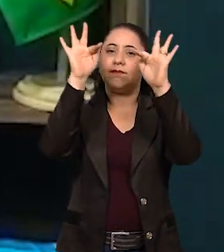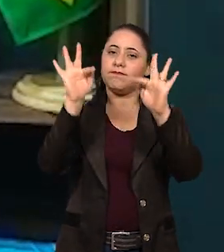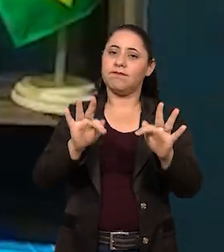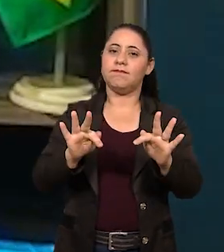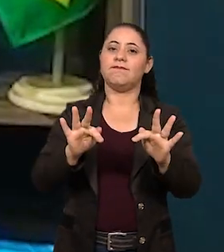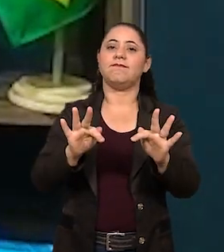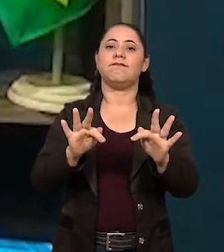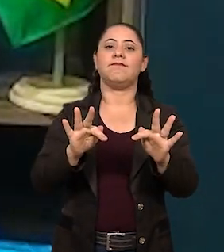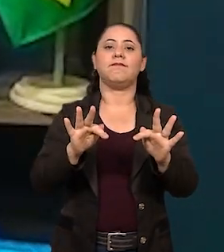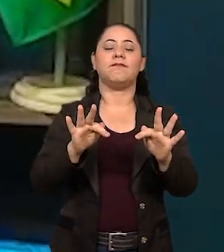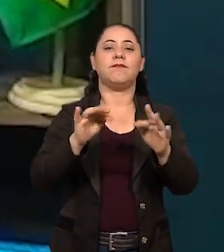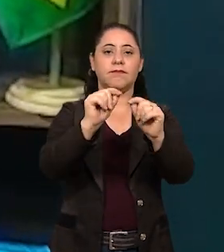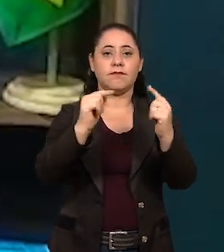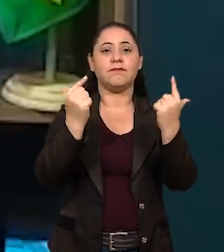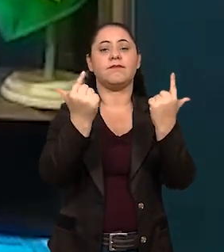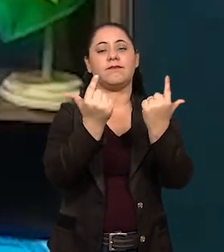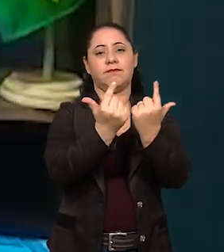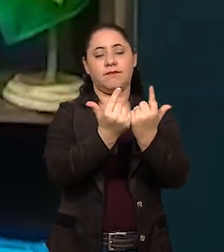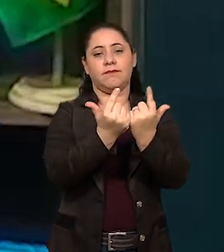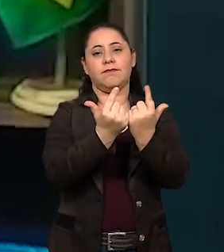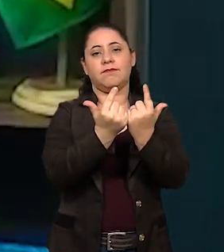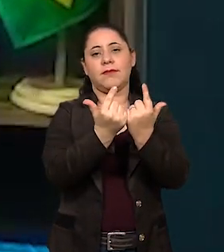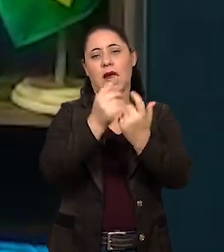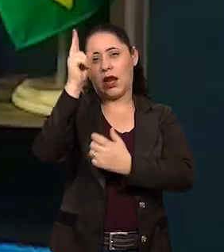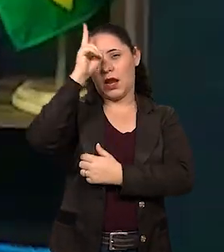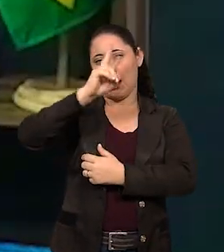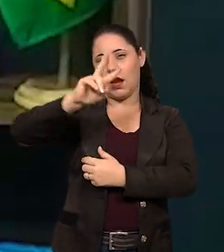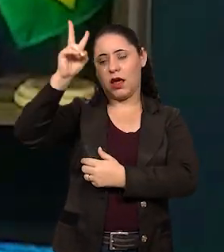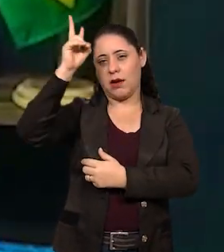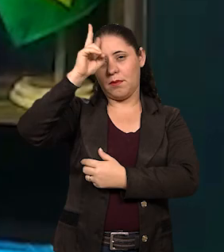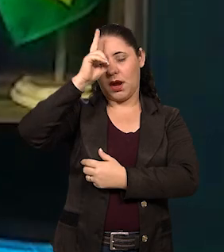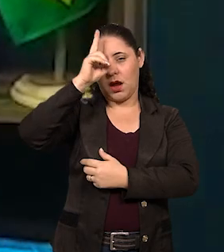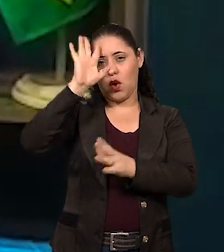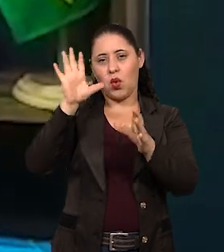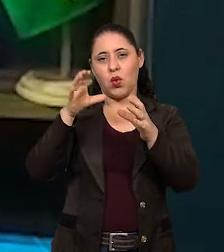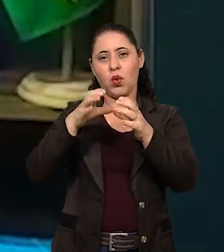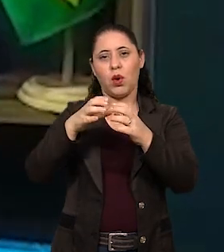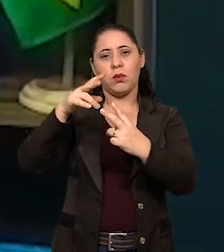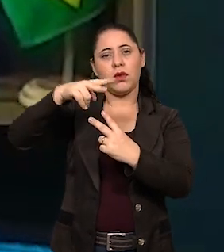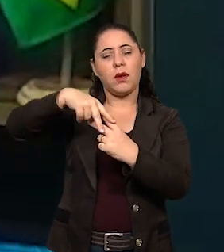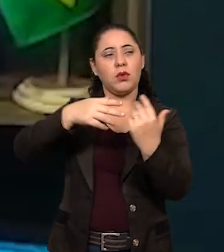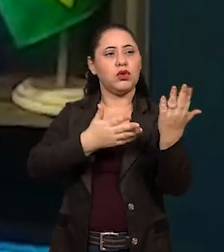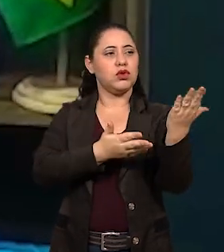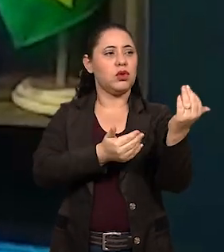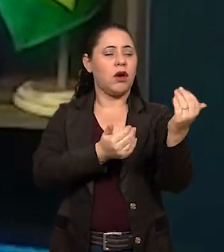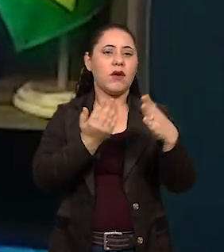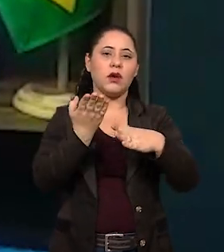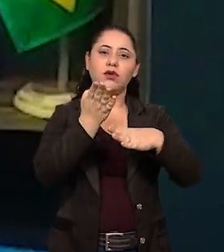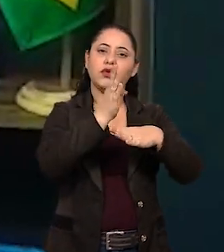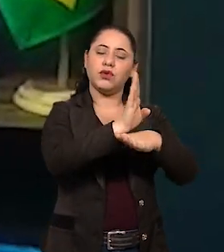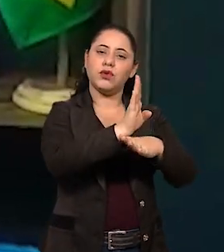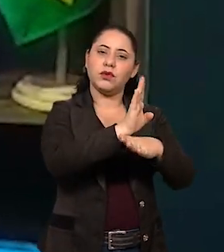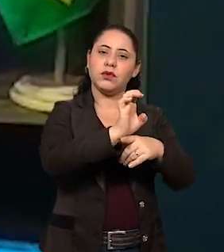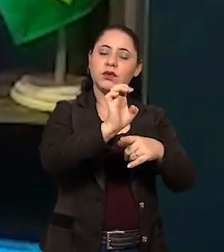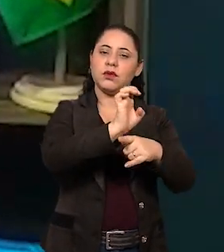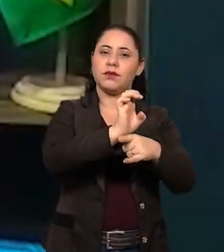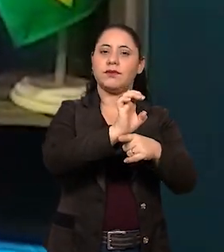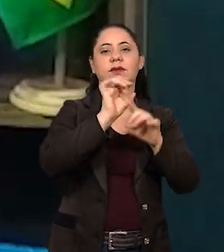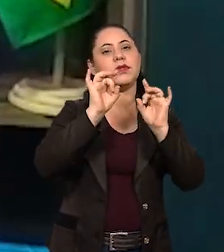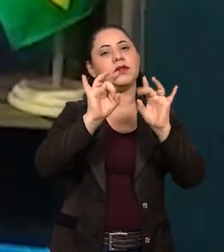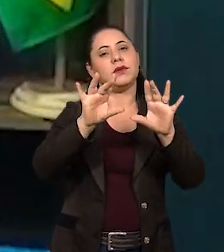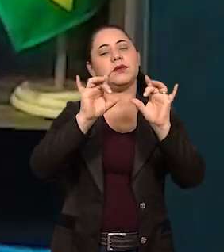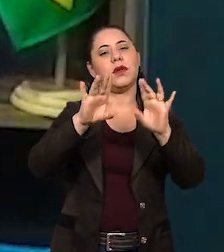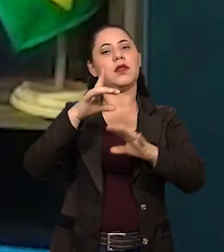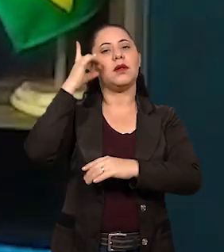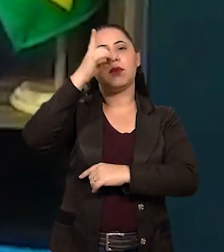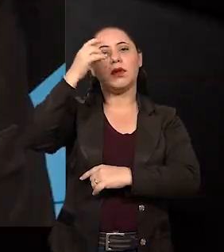muito felizes pela Assembleia Legislativa lembrar da Ordem Demolei, que ajuda tanto os jovens do nosso estado, em especial